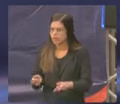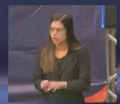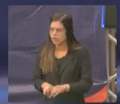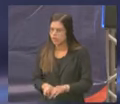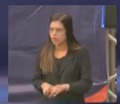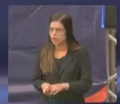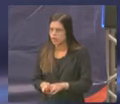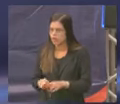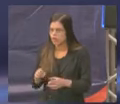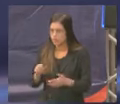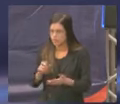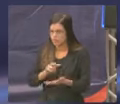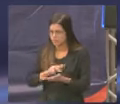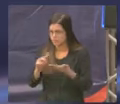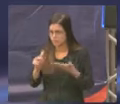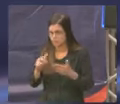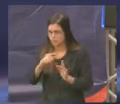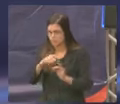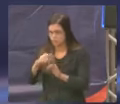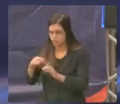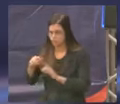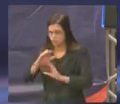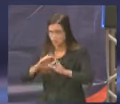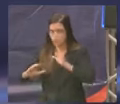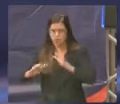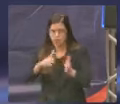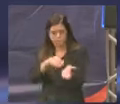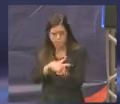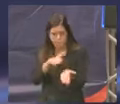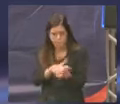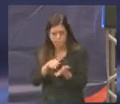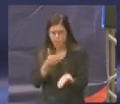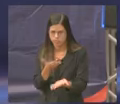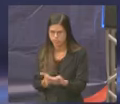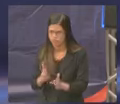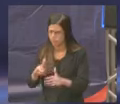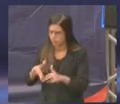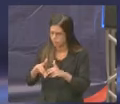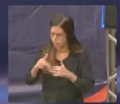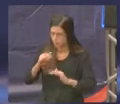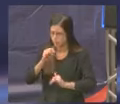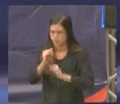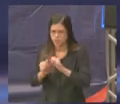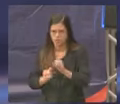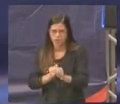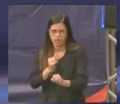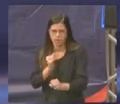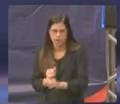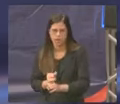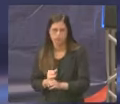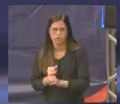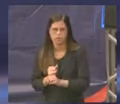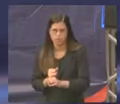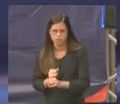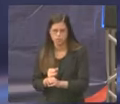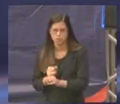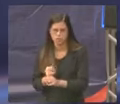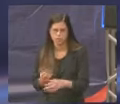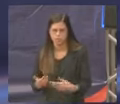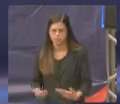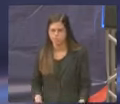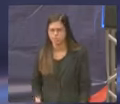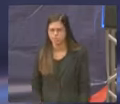comunicação, principalmente os veículos impressos, por conta da internet, por conta das plataformas digitais.